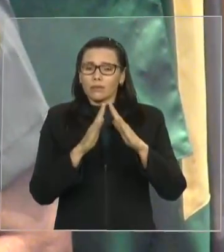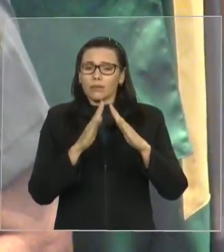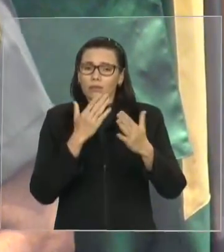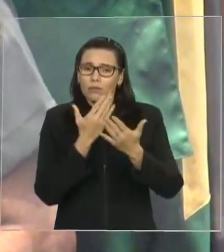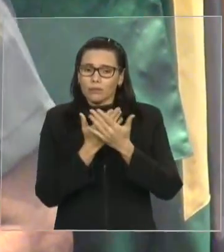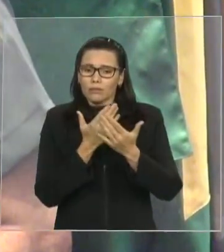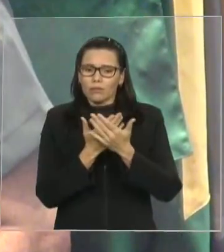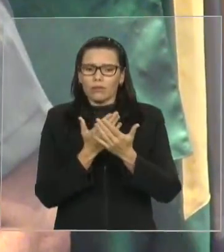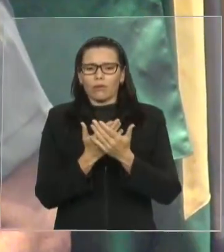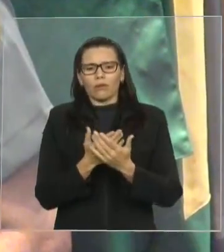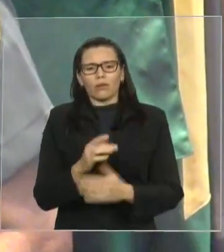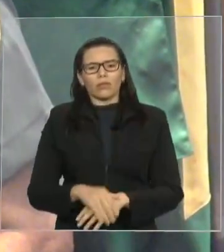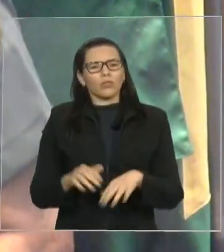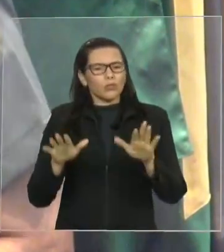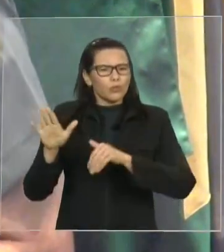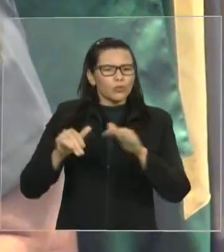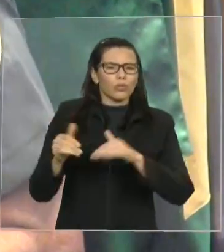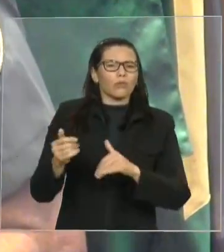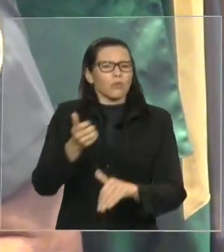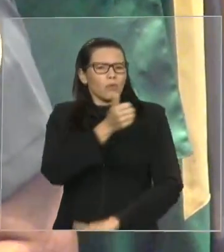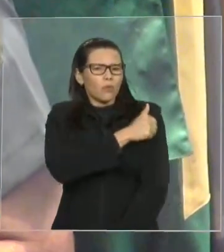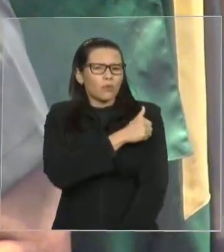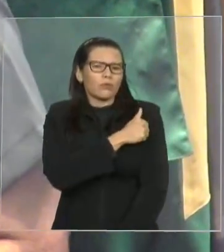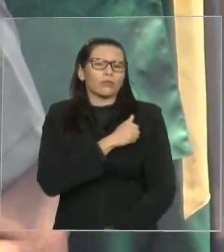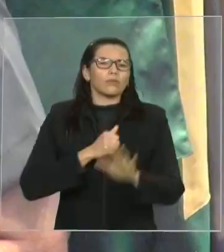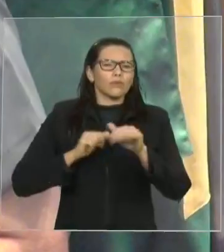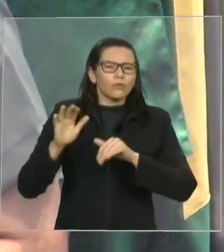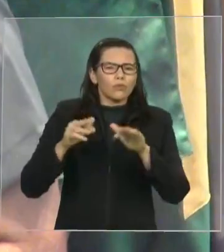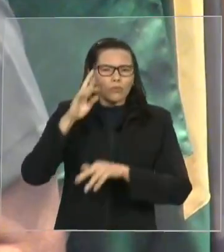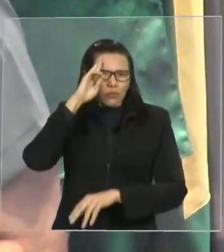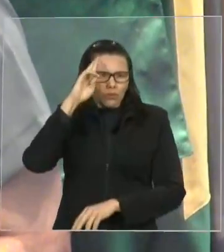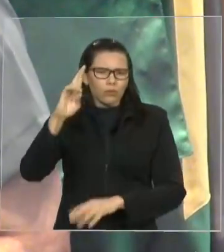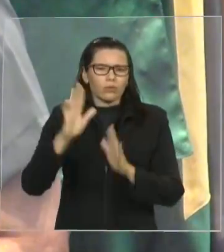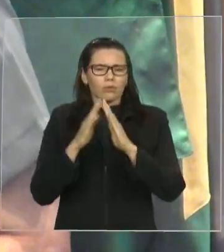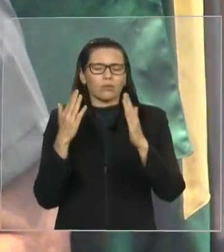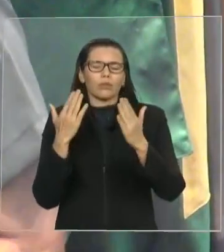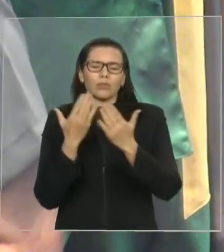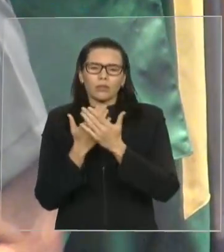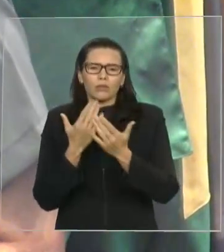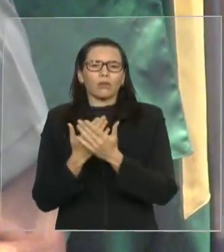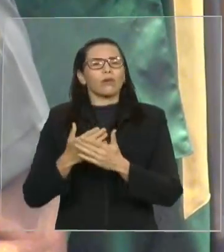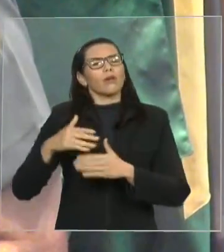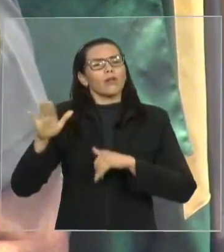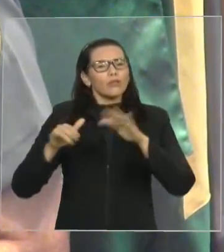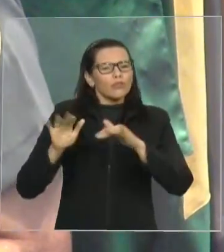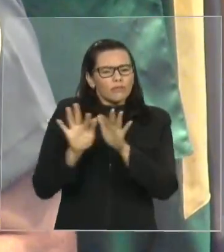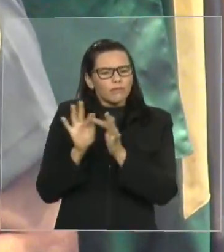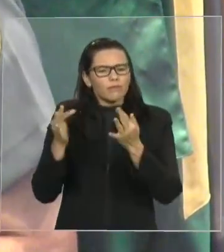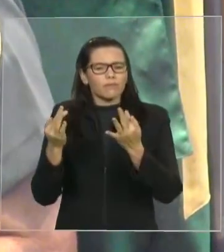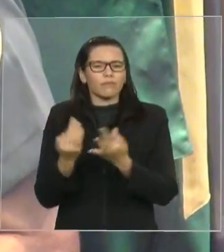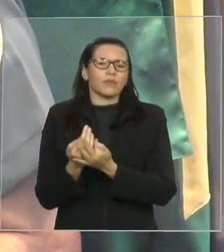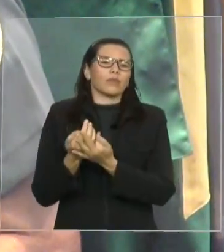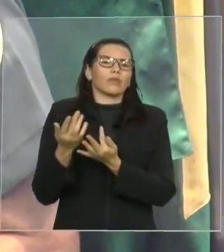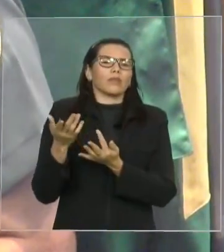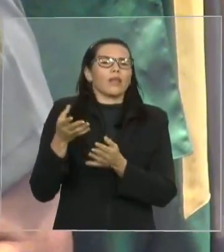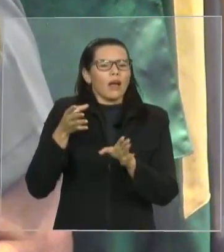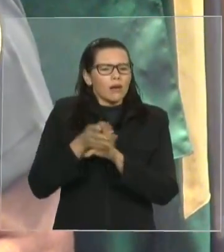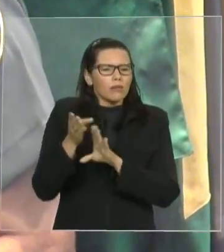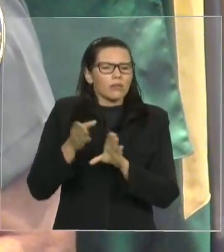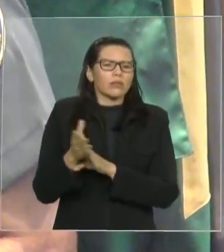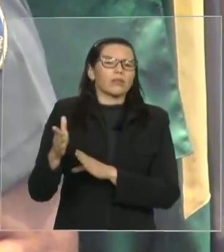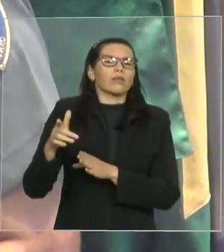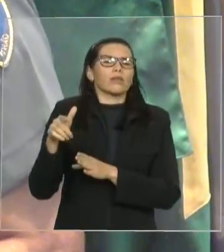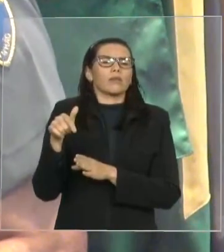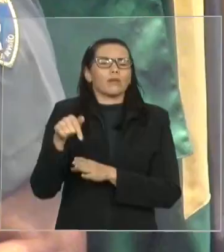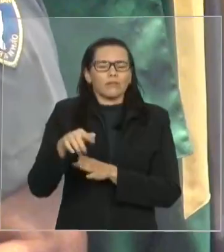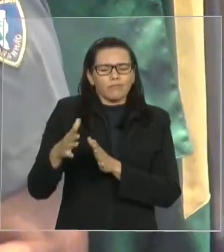da escola e reúne com esses alunos para que a gente também possa orientá-los aqui, seja um caminho melhor, para que ele seja um